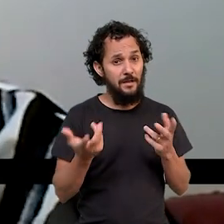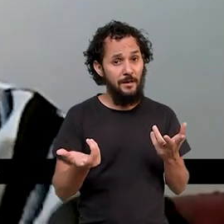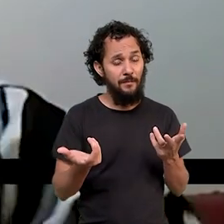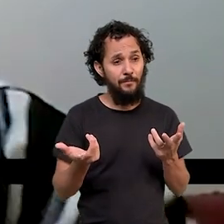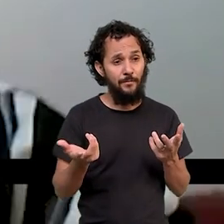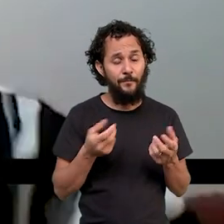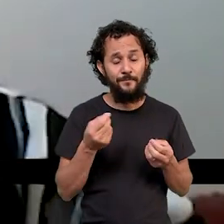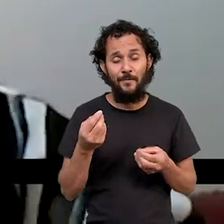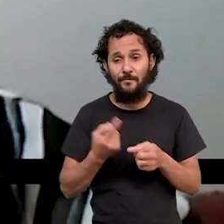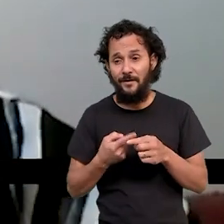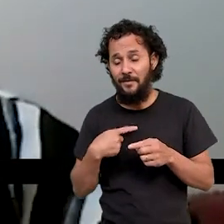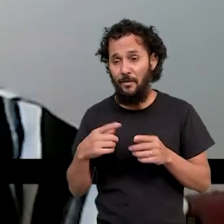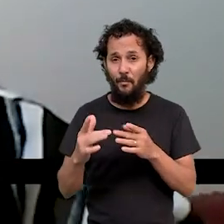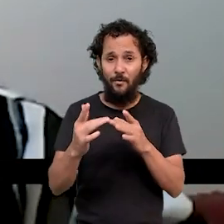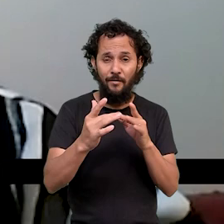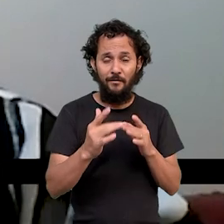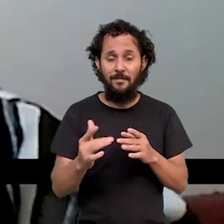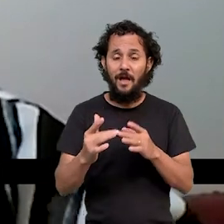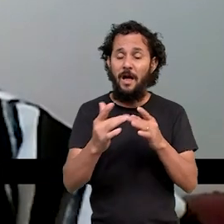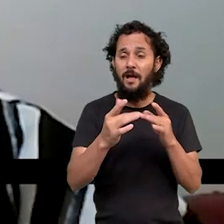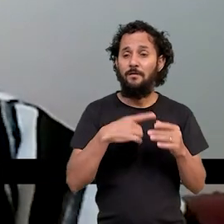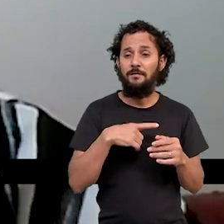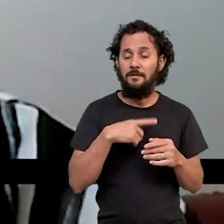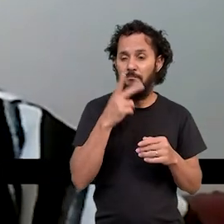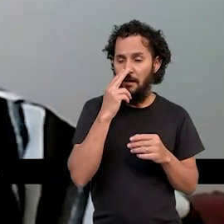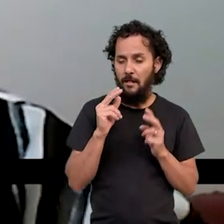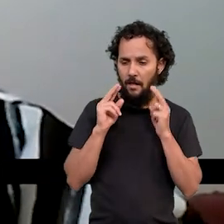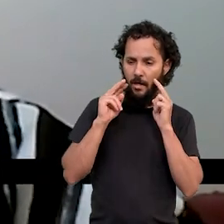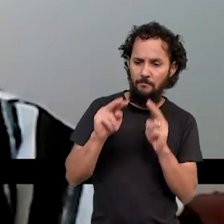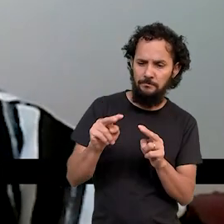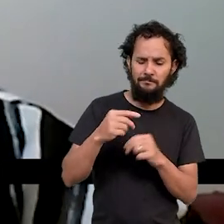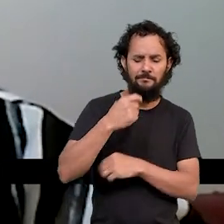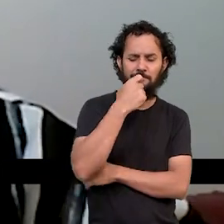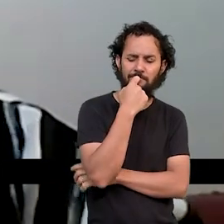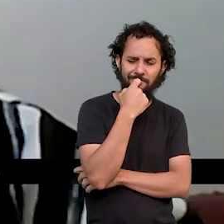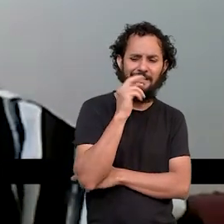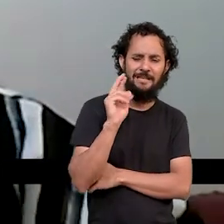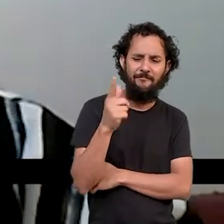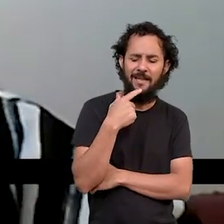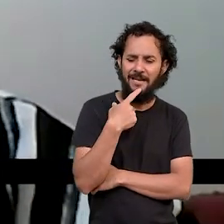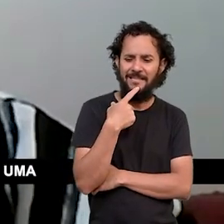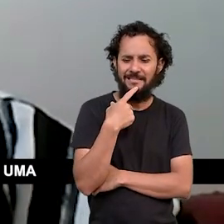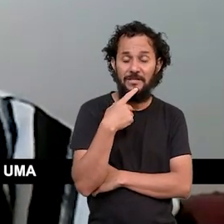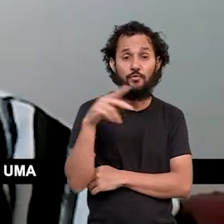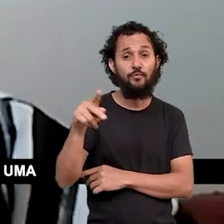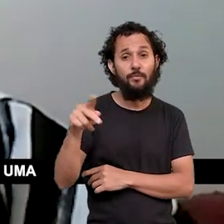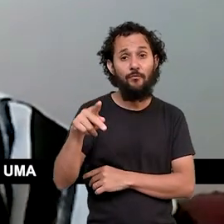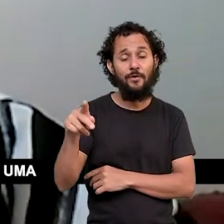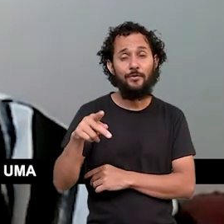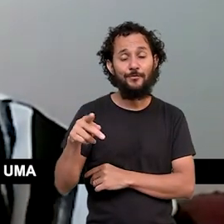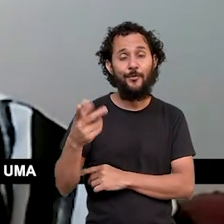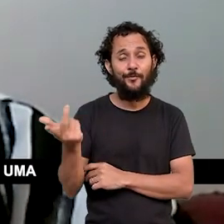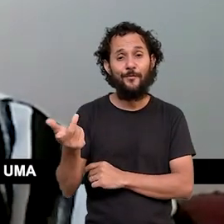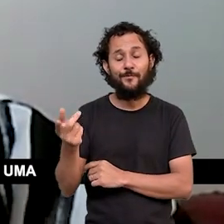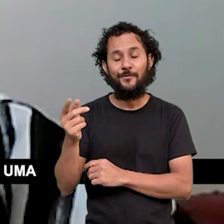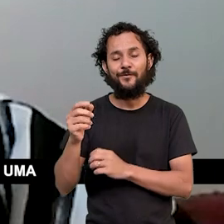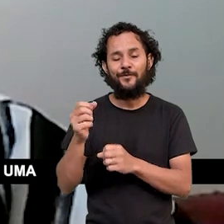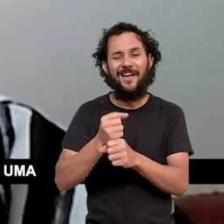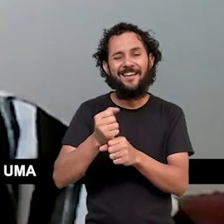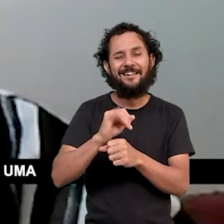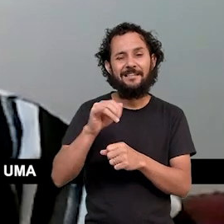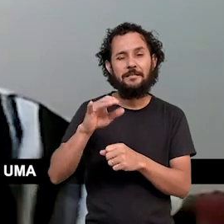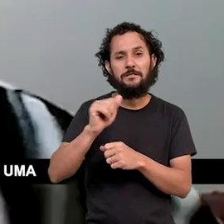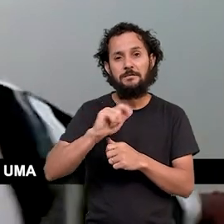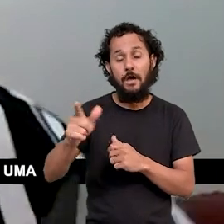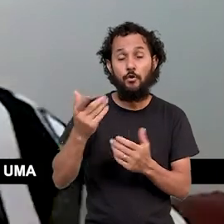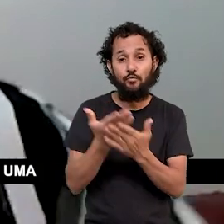percebo isso pelo contato com os colegas, que ainda há um olhar diferenciado, mesmo com os professores dos anos iniciais, às vezes,